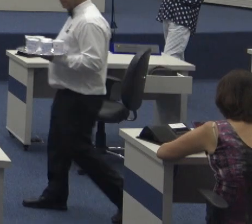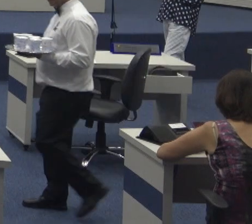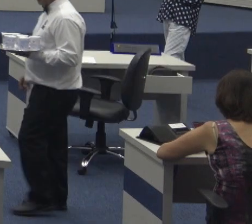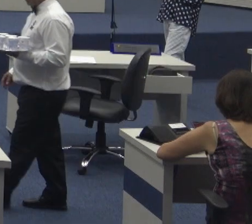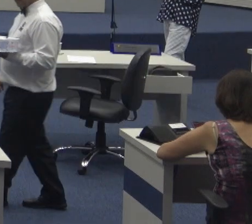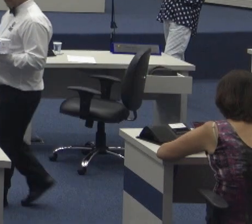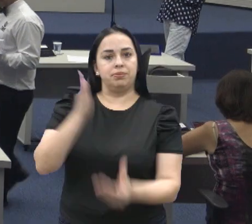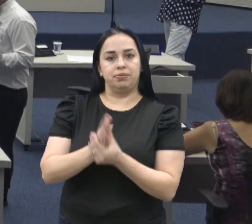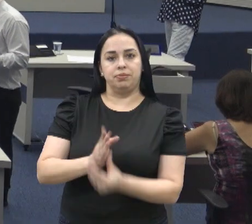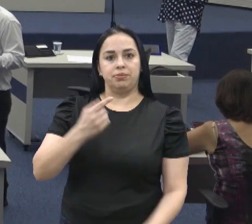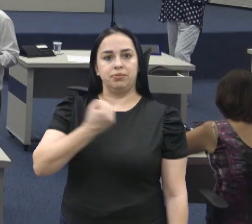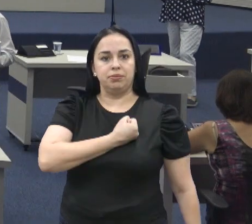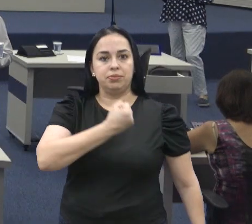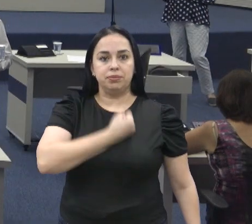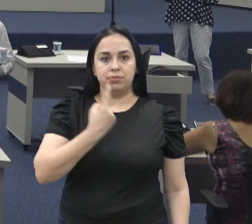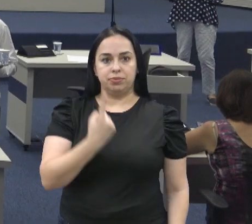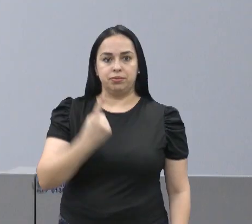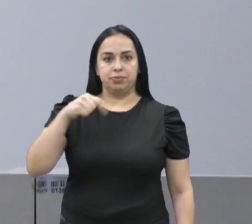Processo número